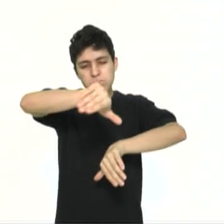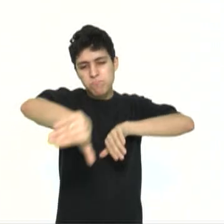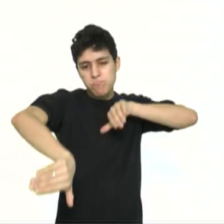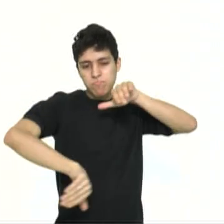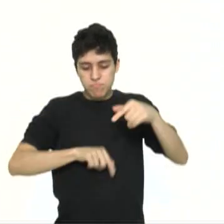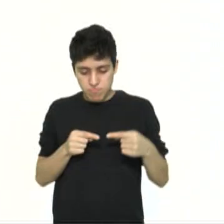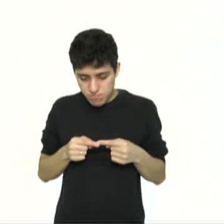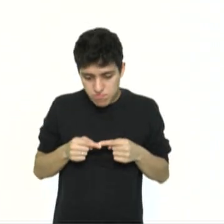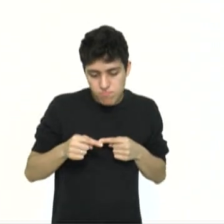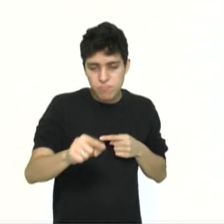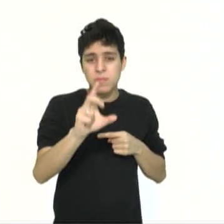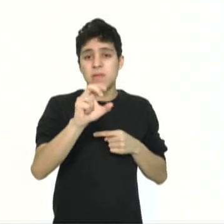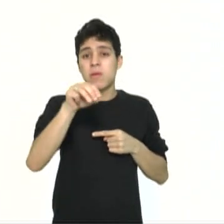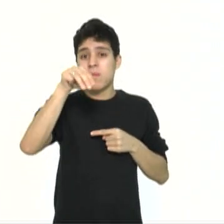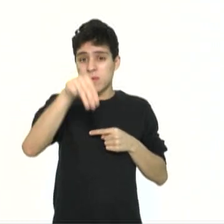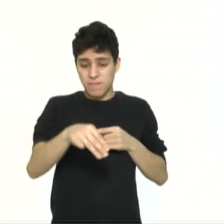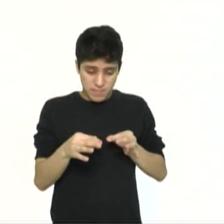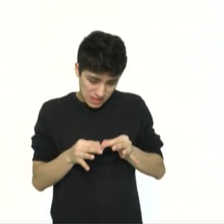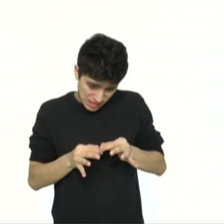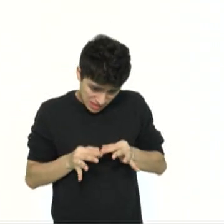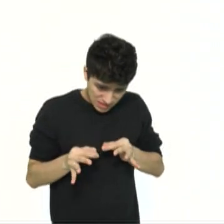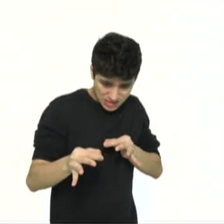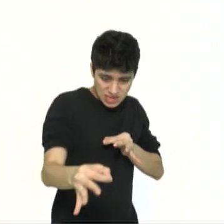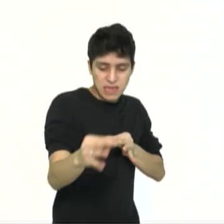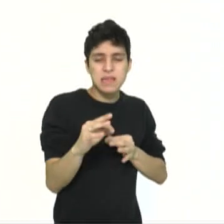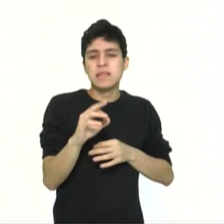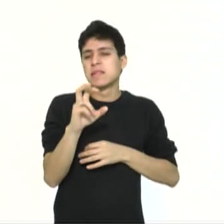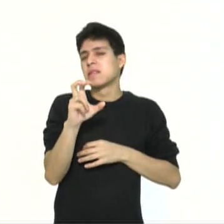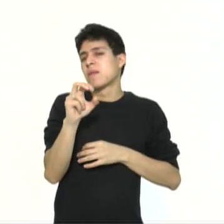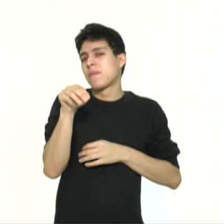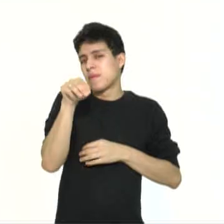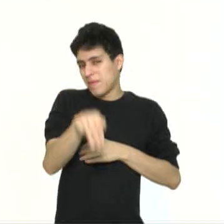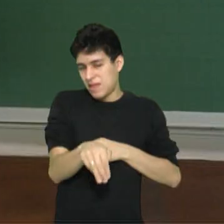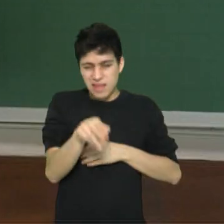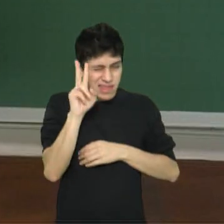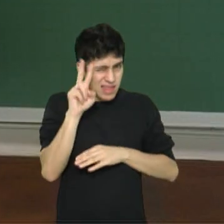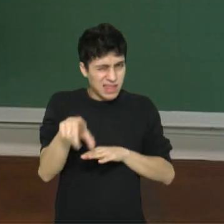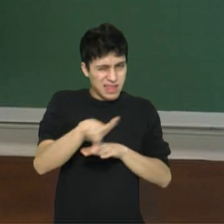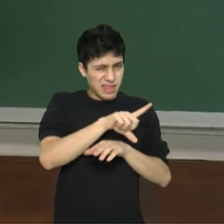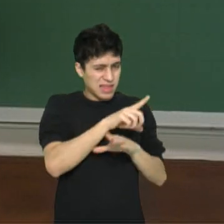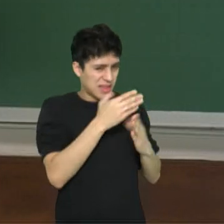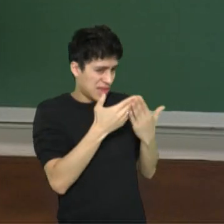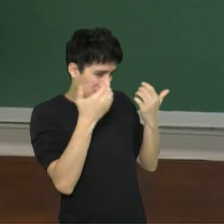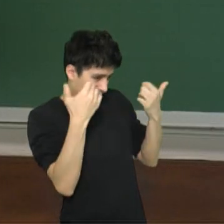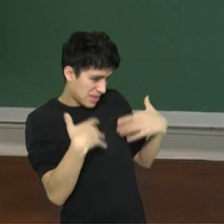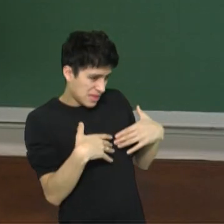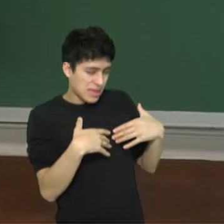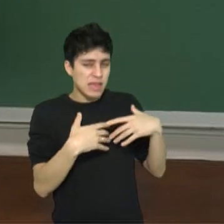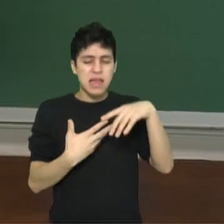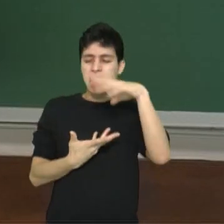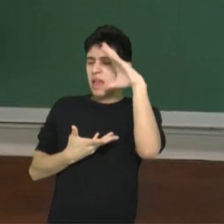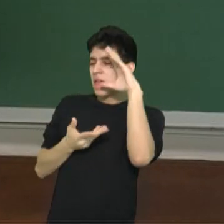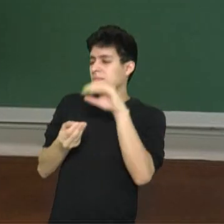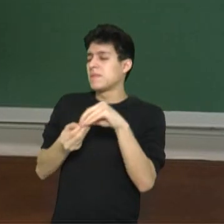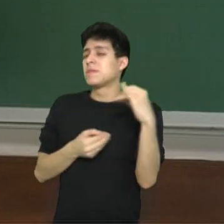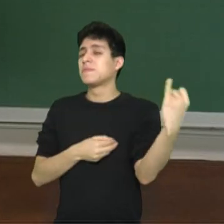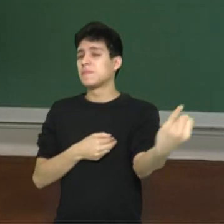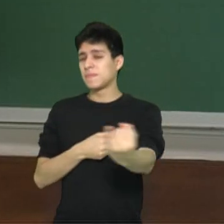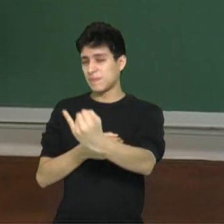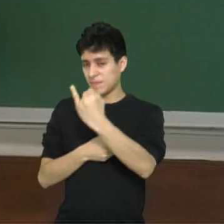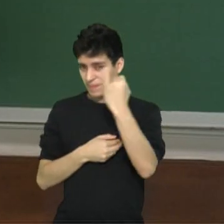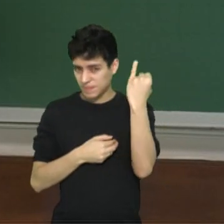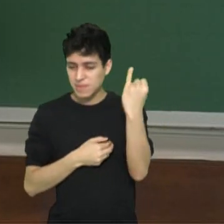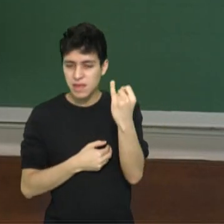de 50 metros, então o que é esses 50 metros, né? Lembra que a gente sempre fala, interpretação é muito